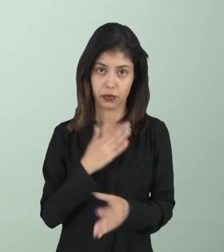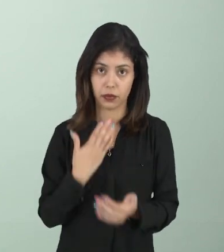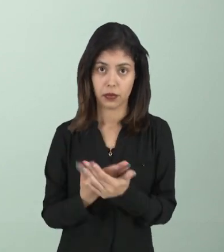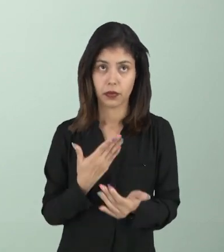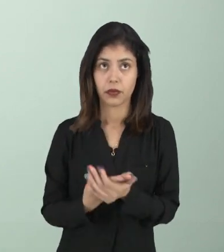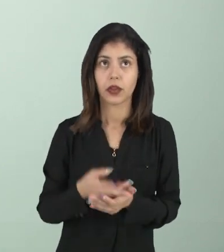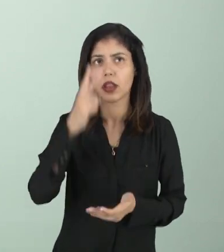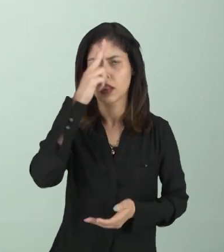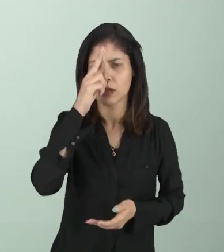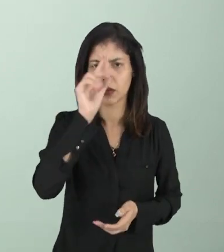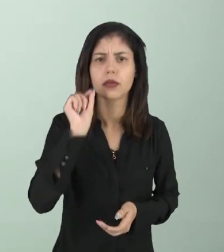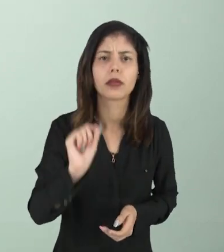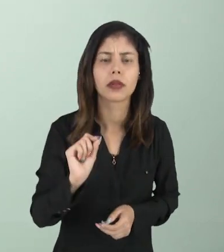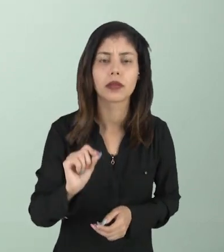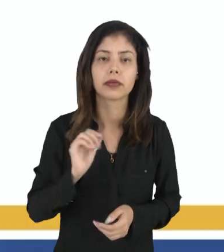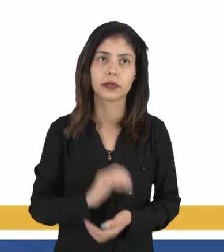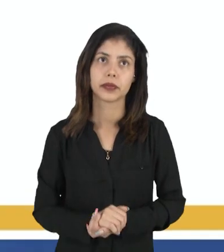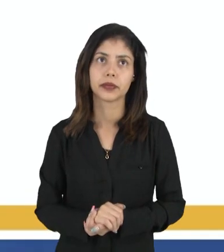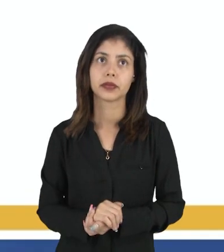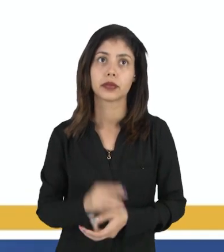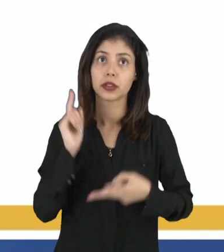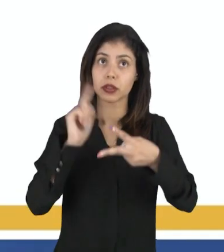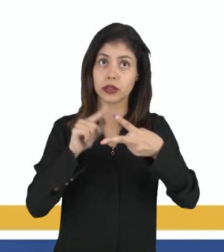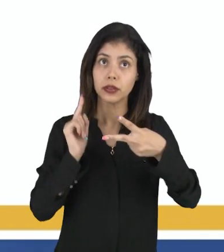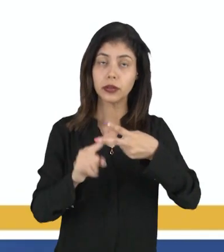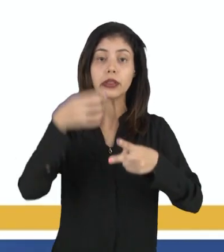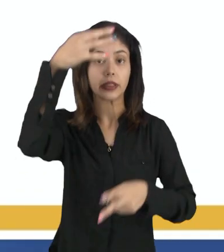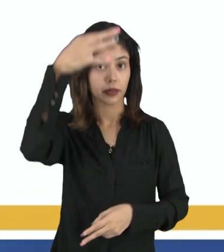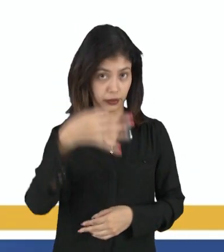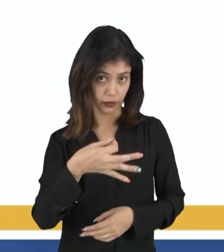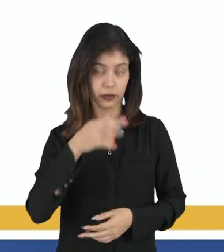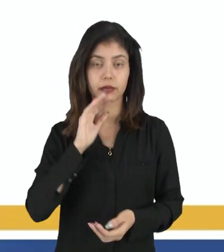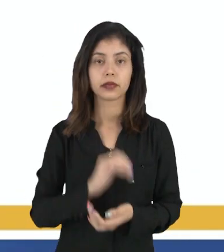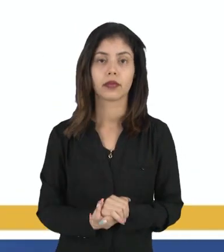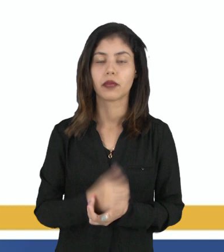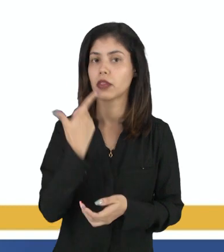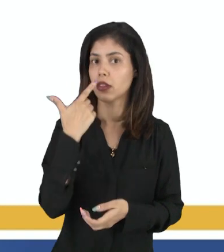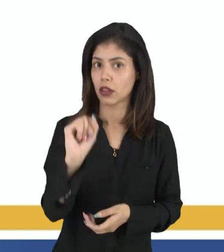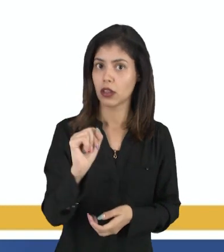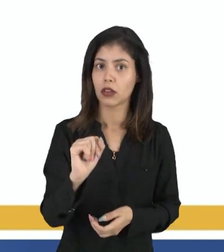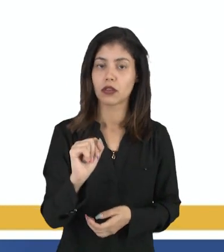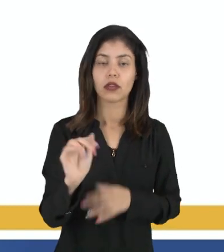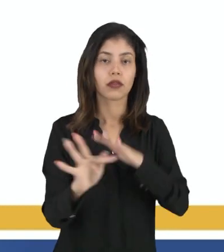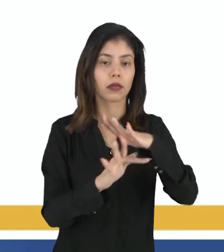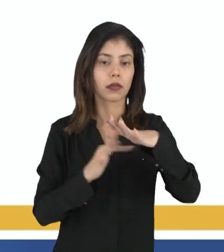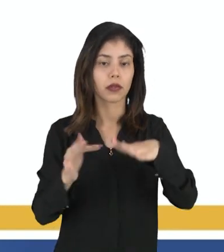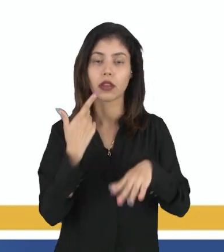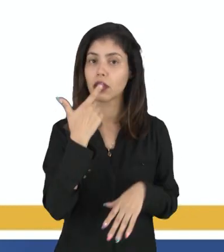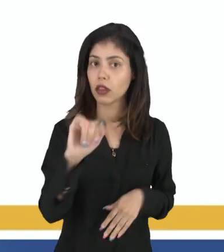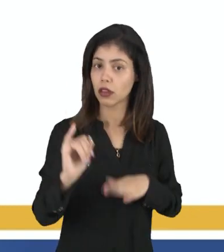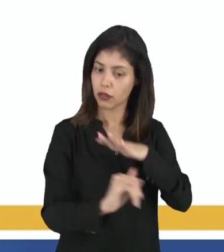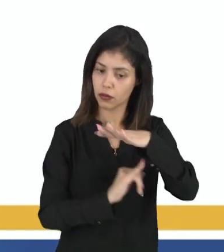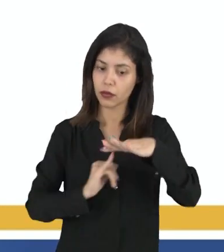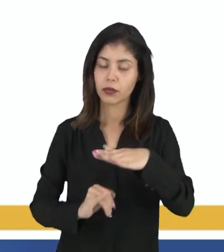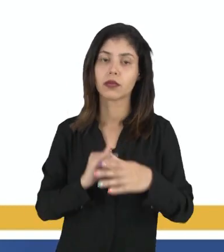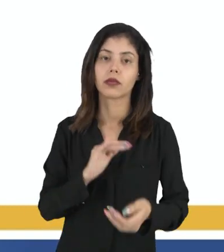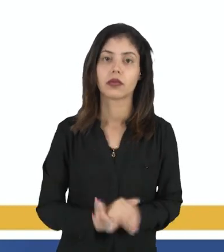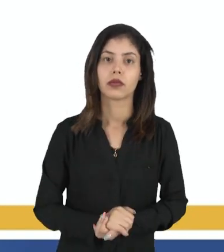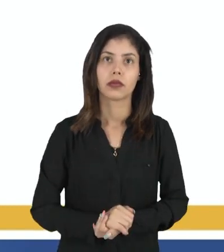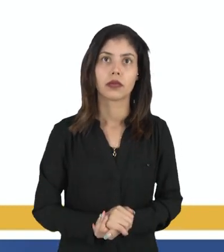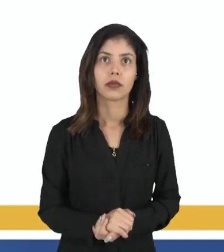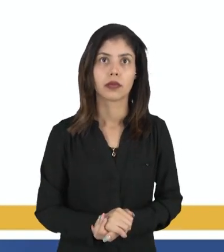encerrar, vale lembrar uma coisa: as 2 formas estão corretas, a linguagem formal e a linguagem